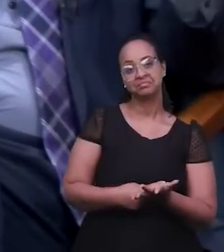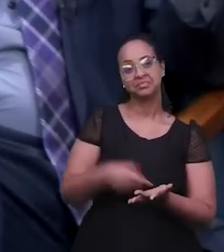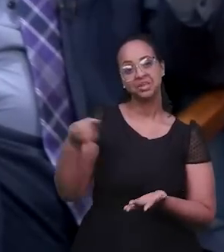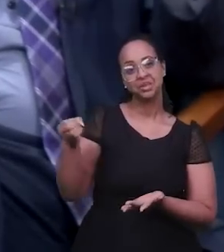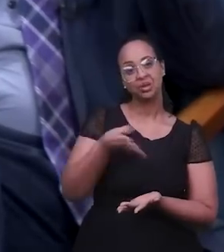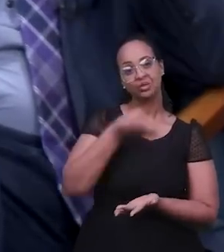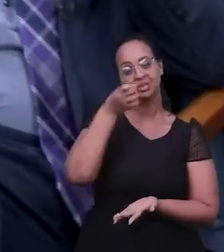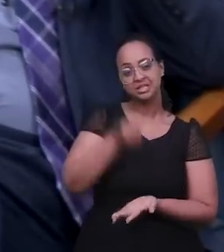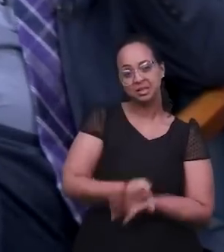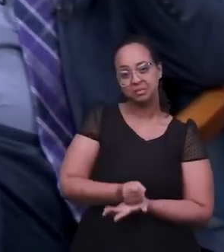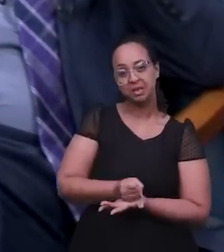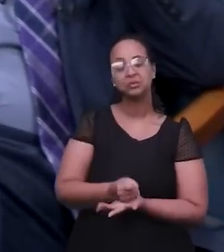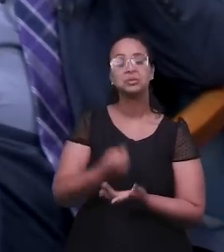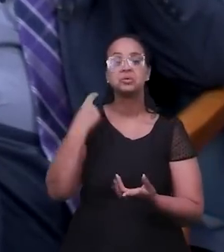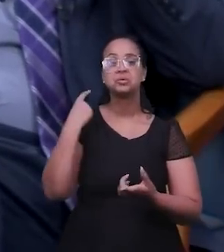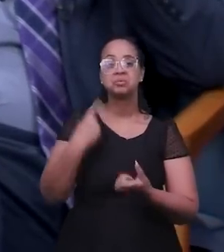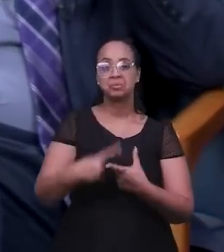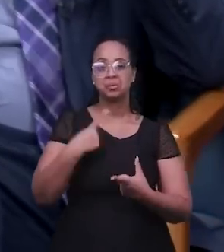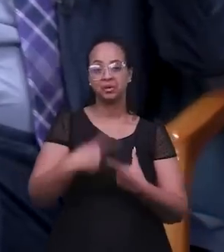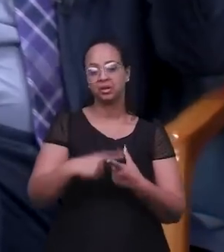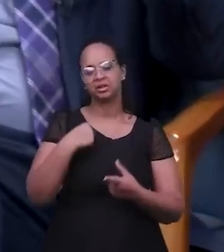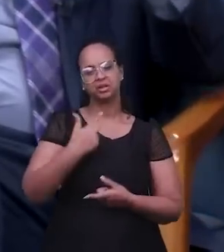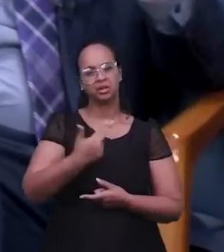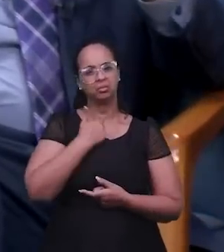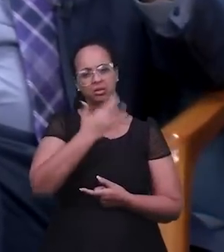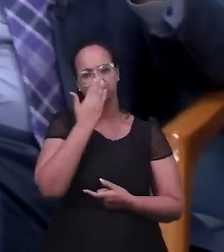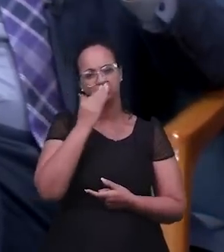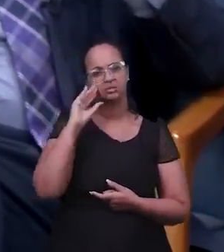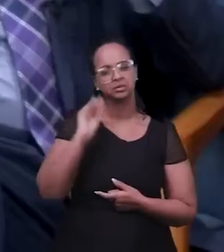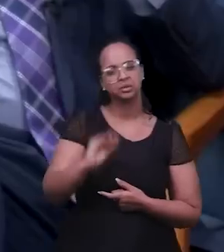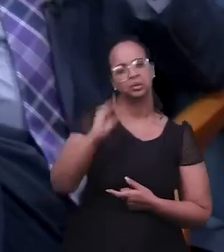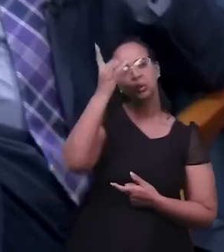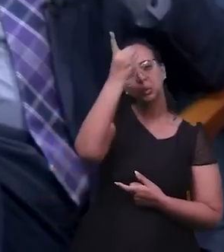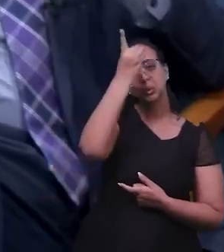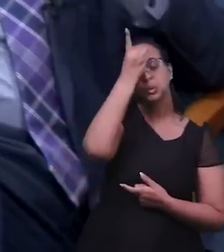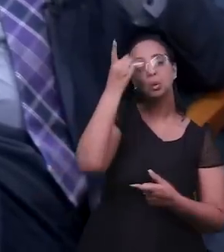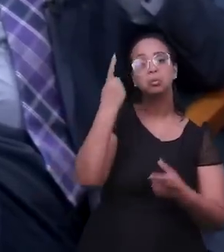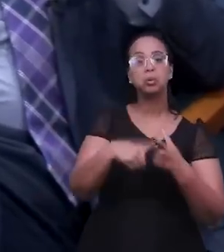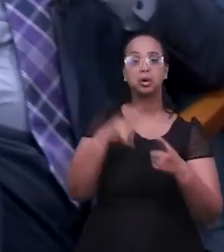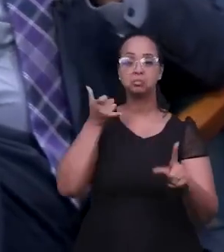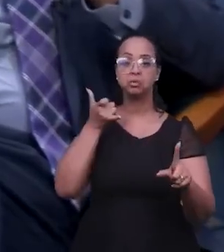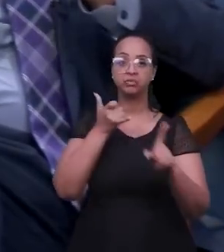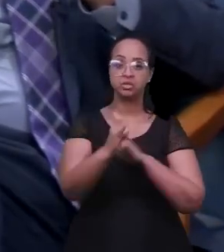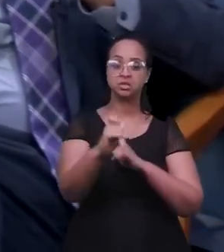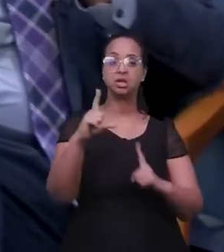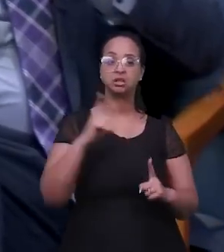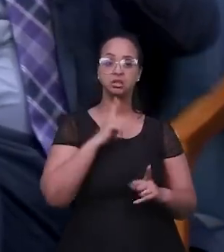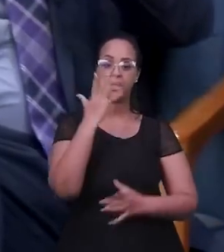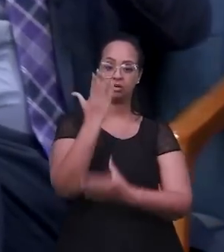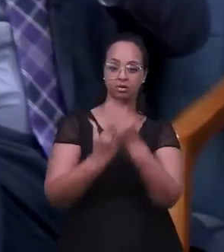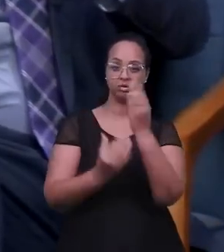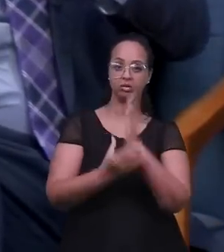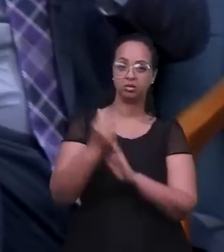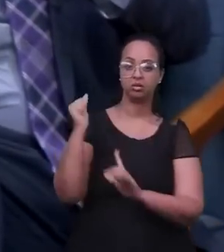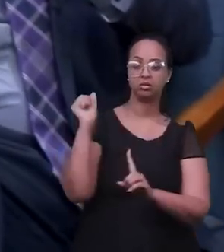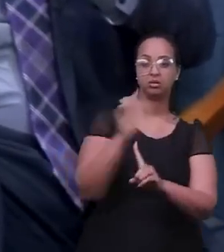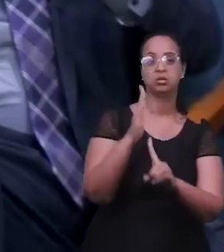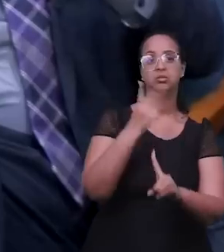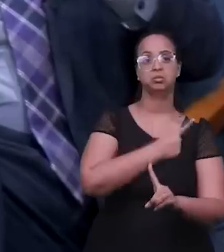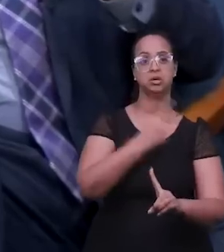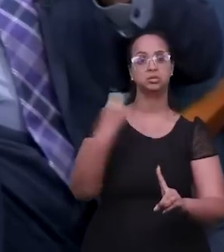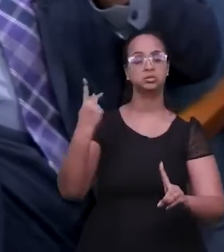Novo pacto. Não desprezes o dom que é em ti, o qual te foi dado por